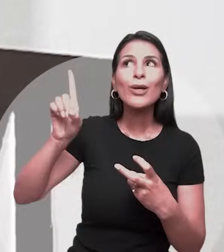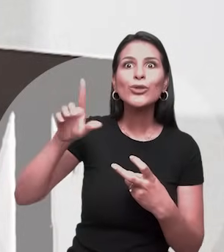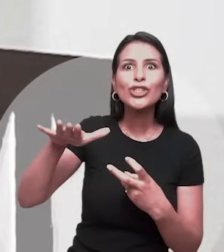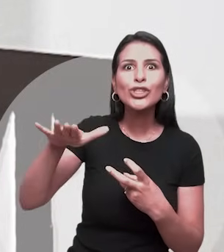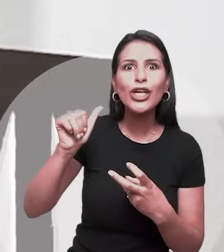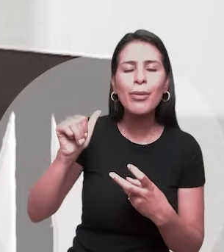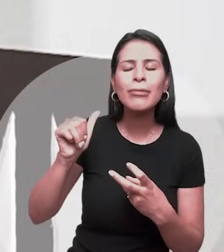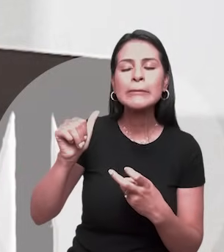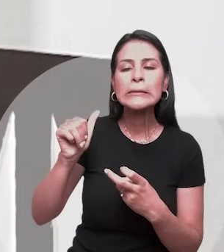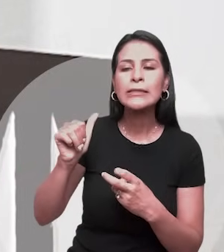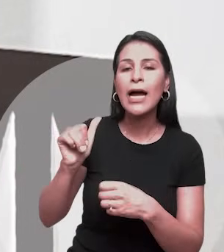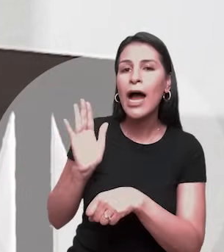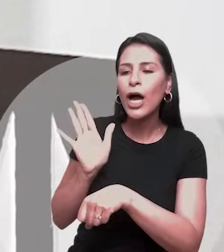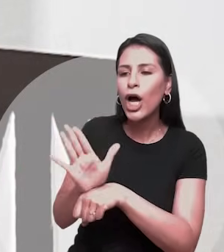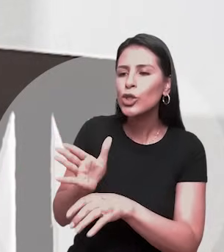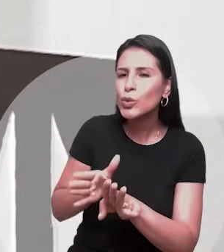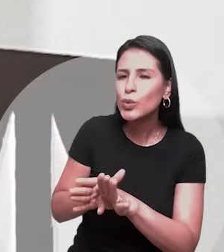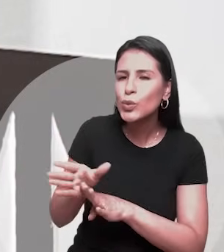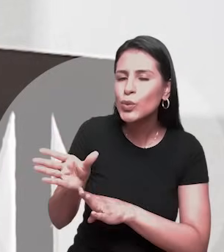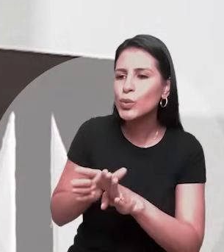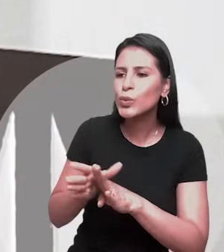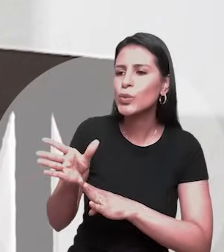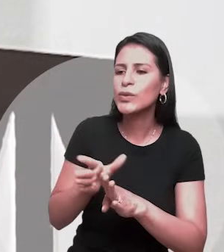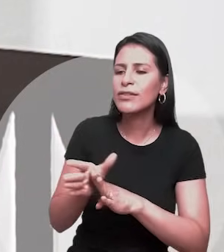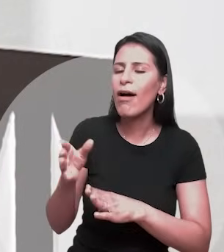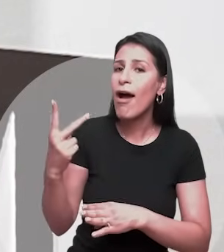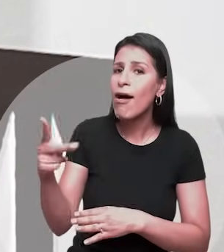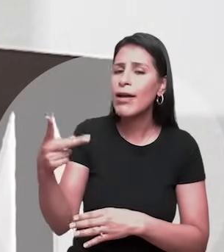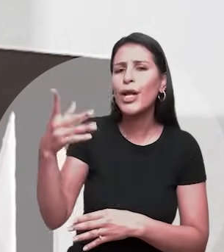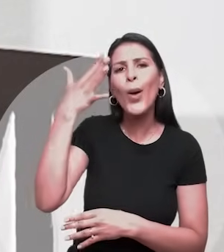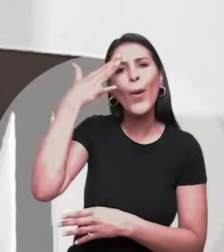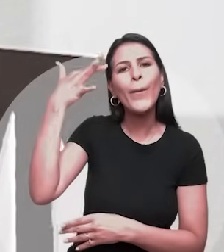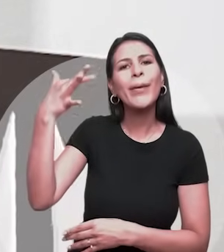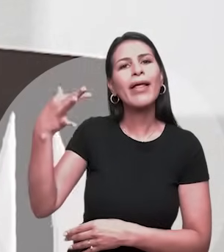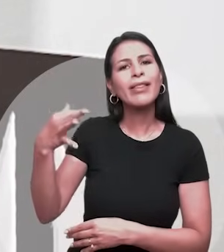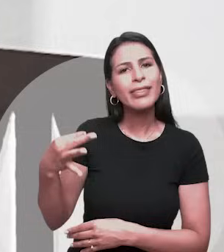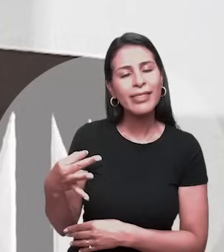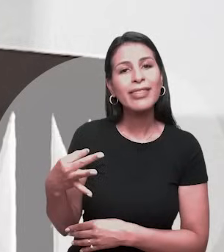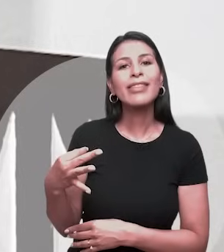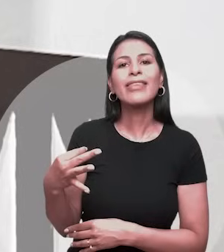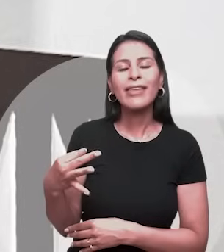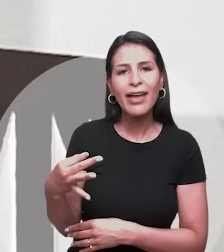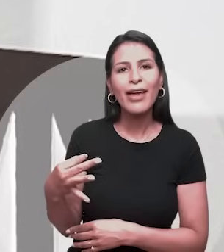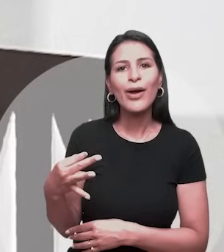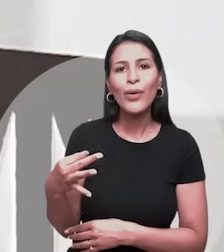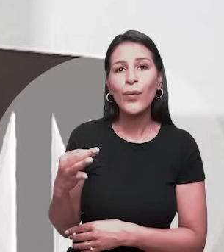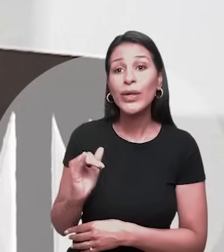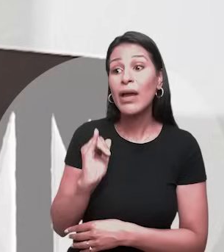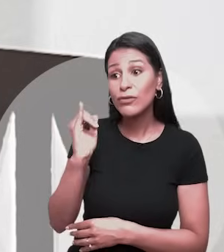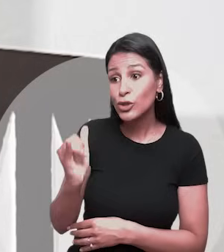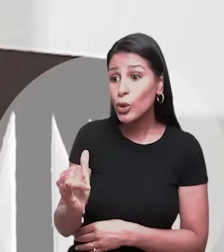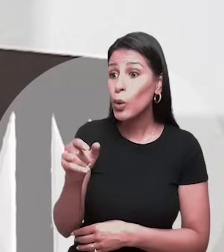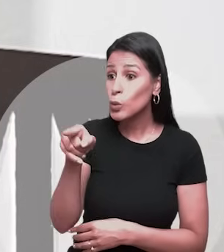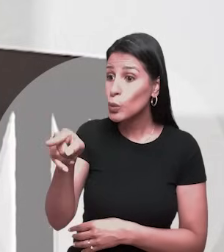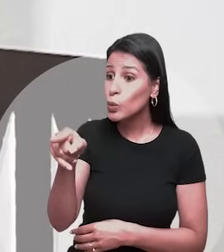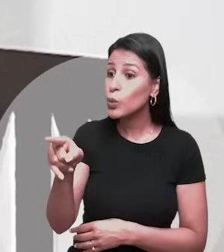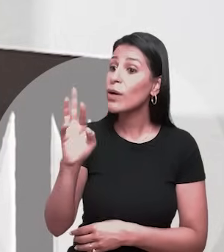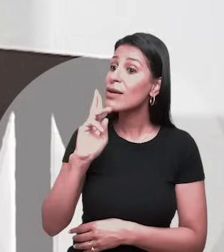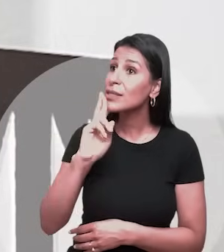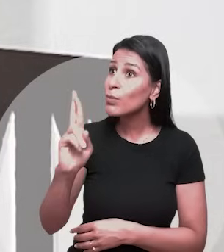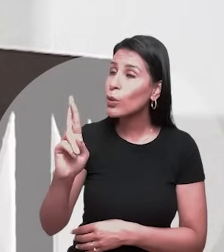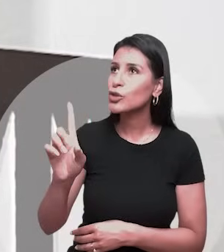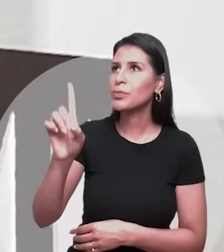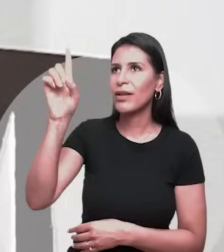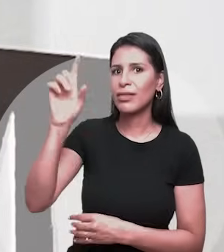o auxiliou a compreender esse chamado e pediu que ele também pudesse responder: